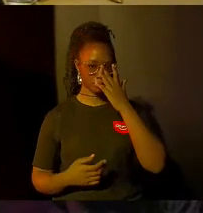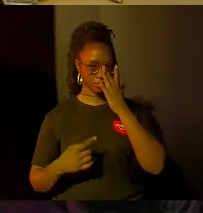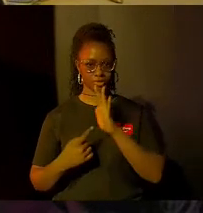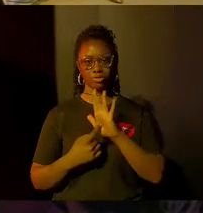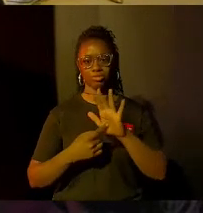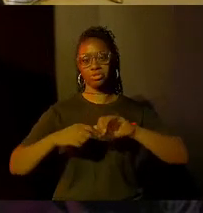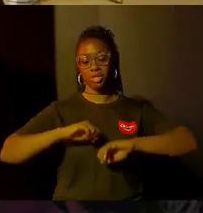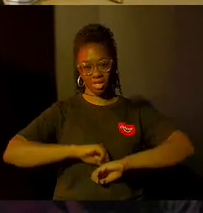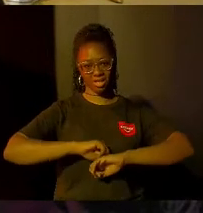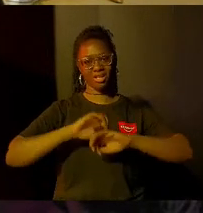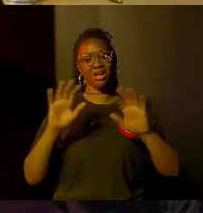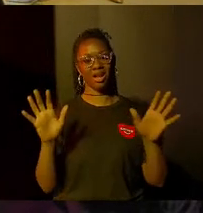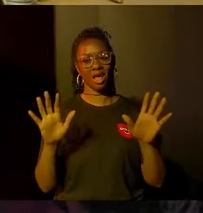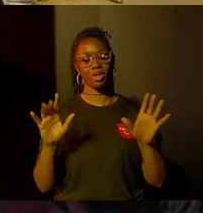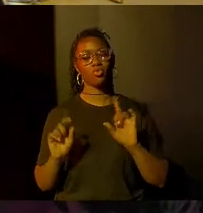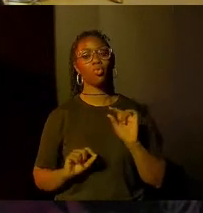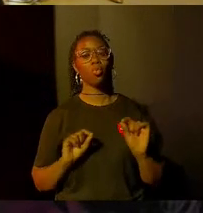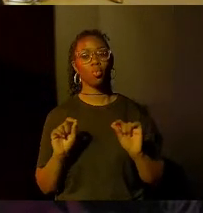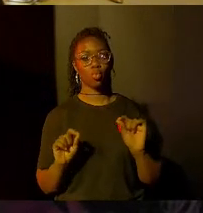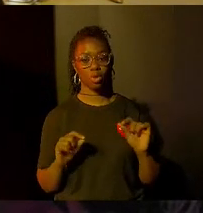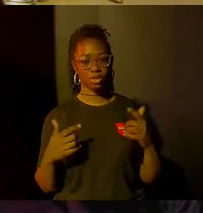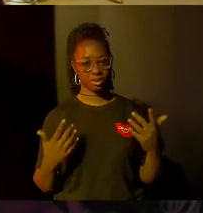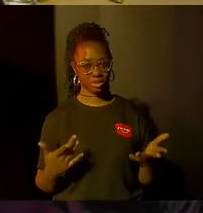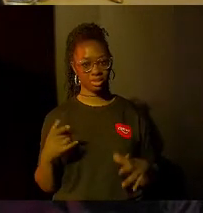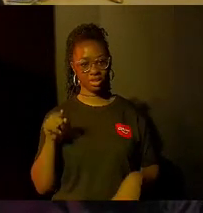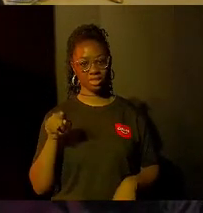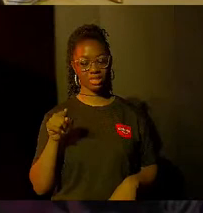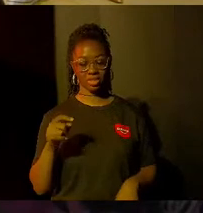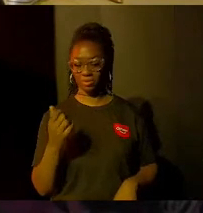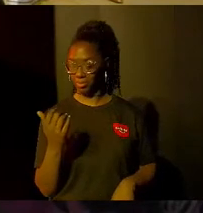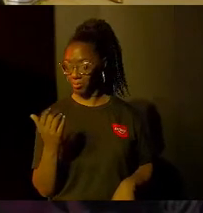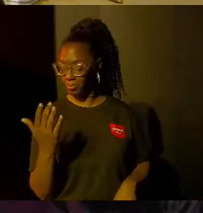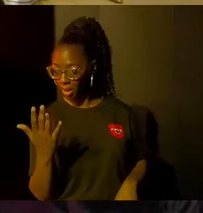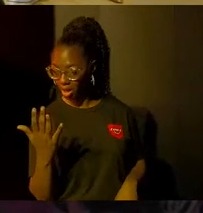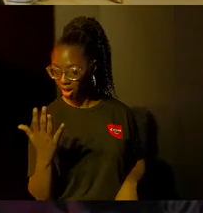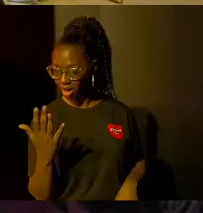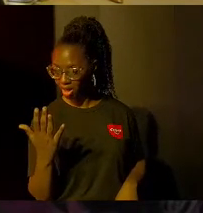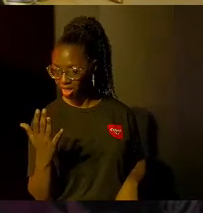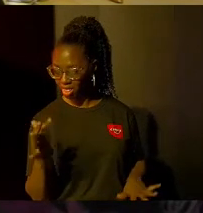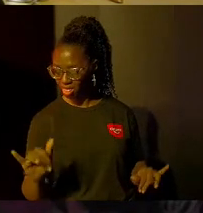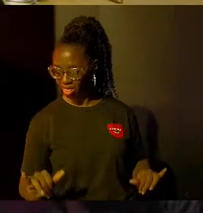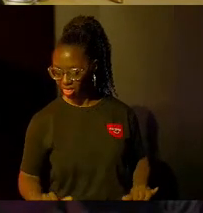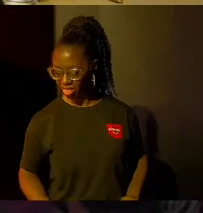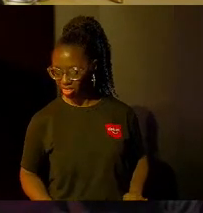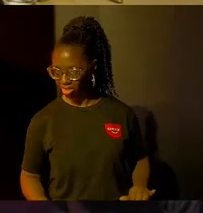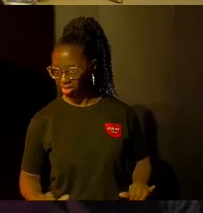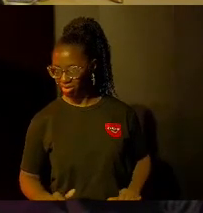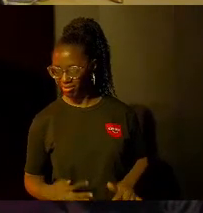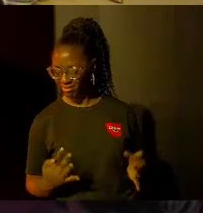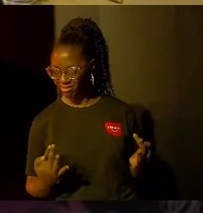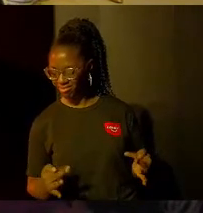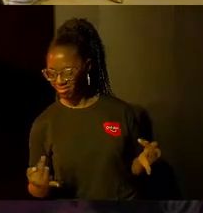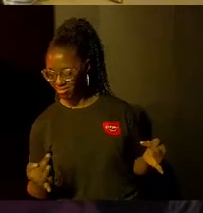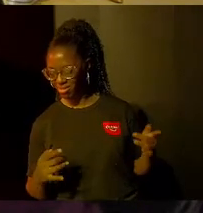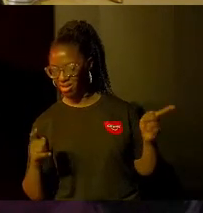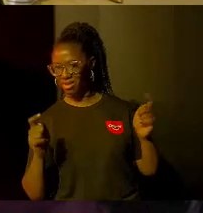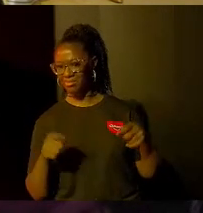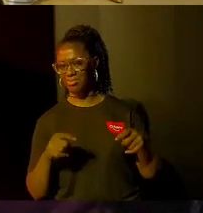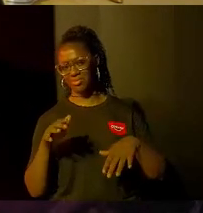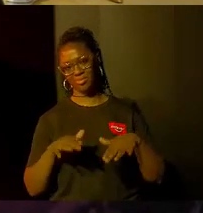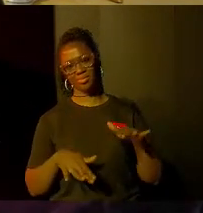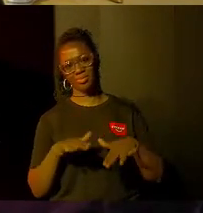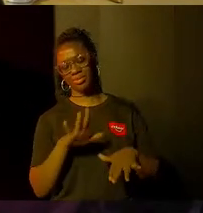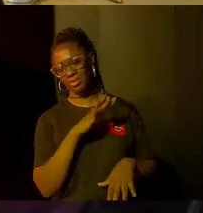claro que aquilo que eu enfrentei enquanto dor aquilo que eu enfrentei enquanto possibilidade de morte